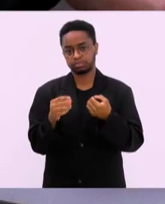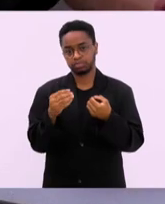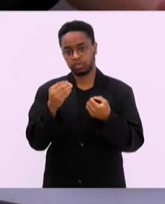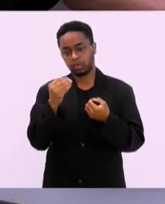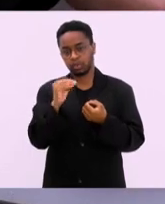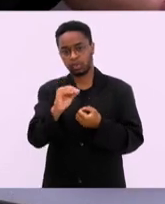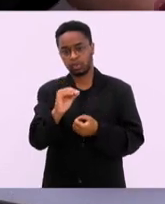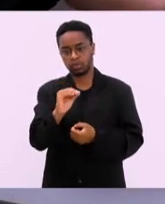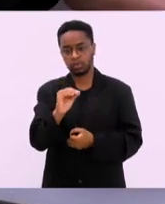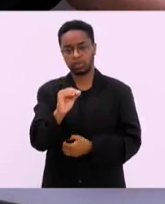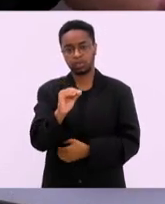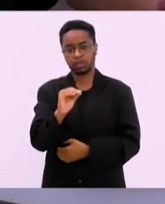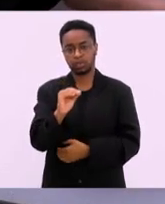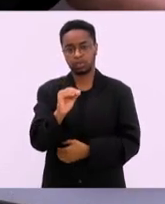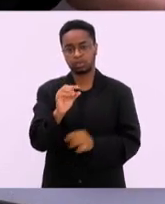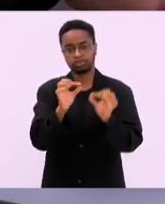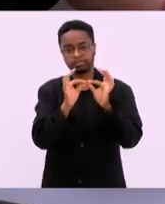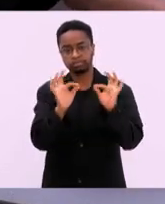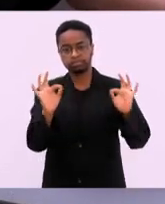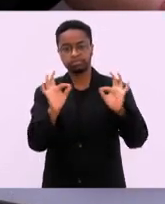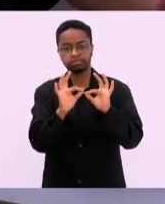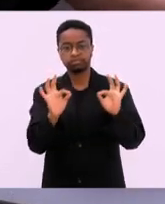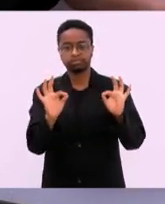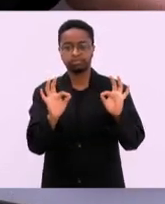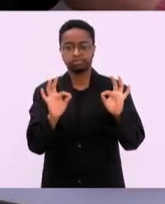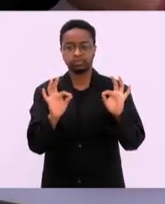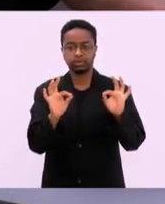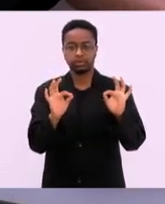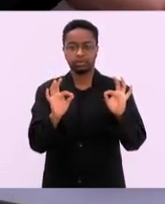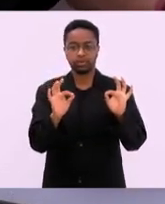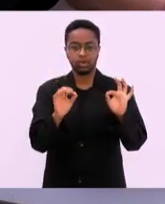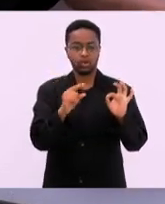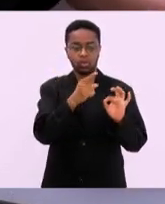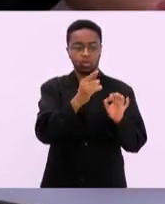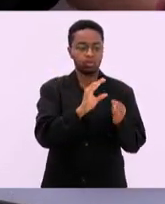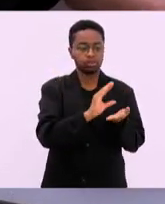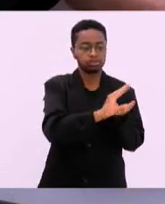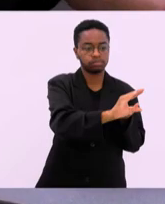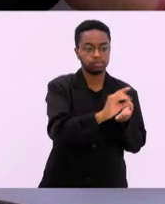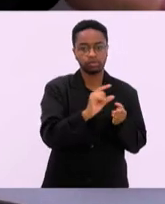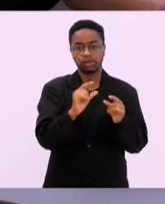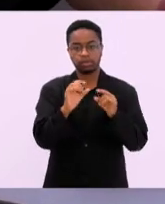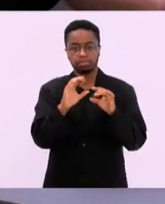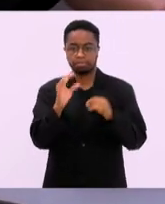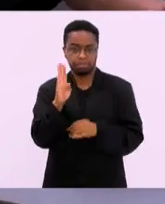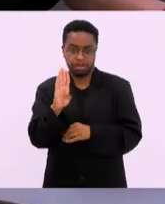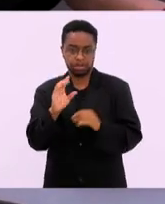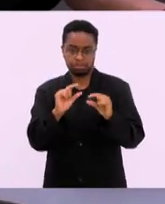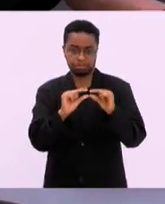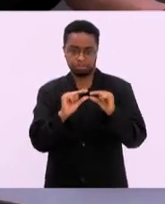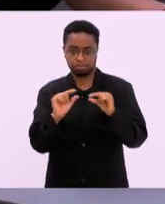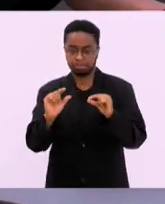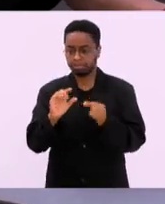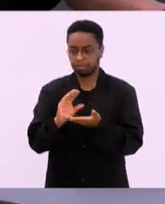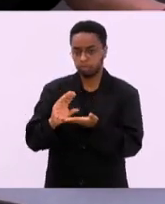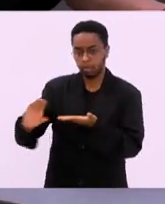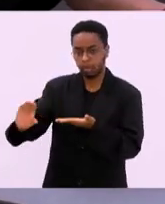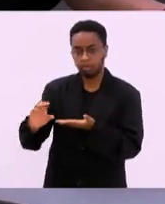linha destinação, a linha B, outra destinação, a linha C. Aqui é para facilitar no veto. Abrir, em vez de ser